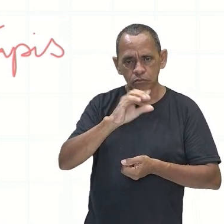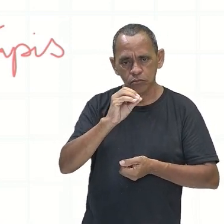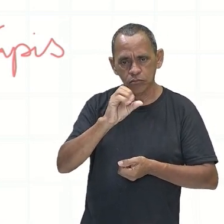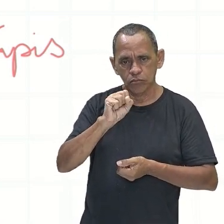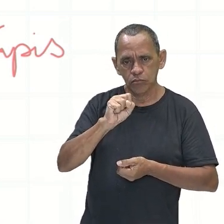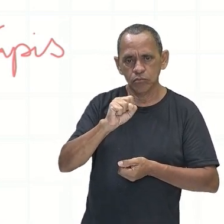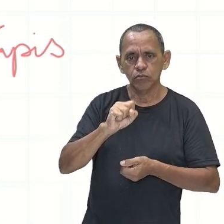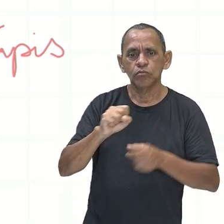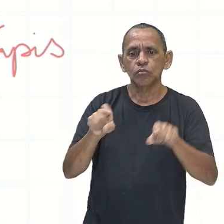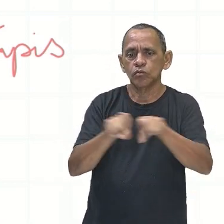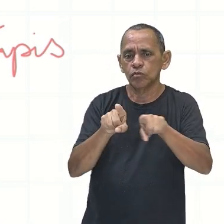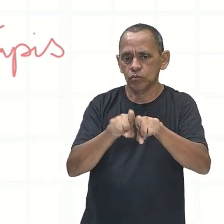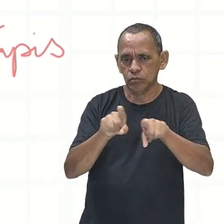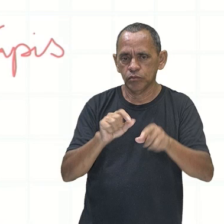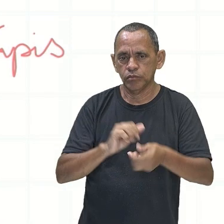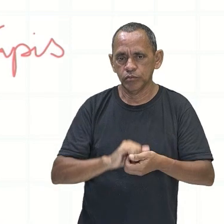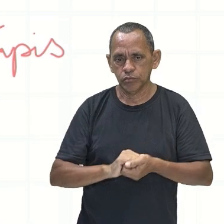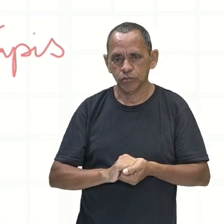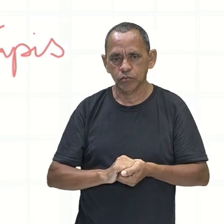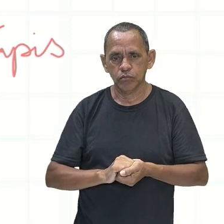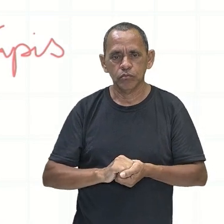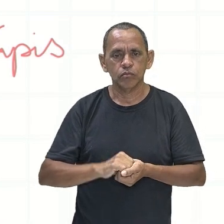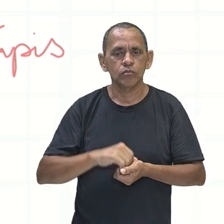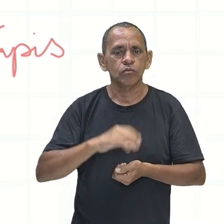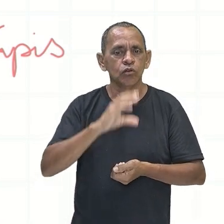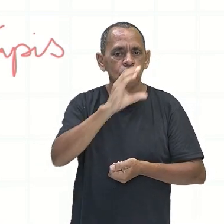né? A gente sempre vai utilizar os óculos.